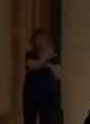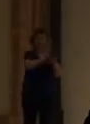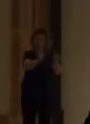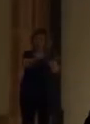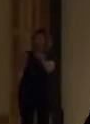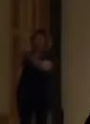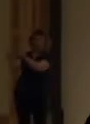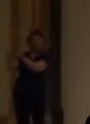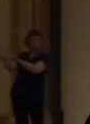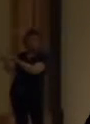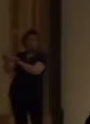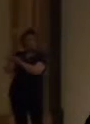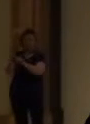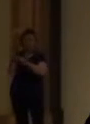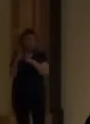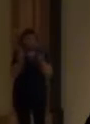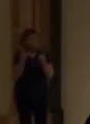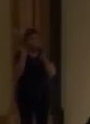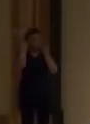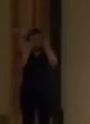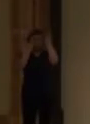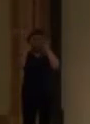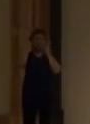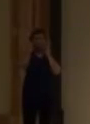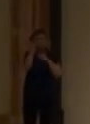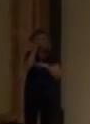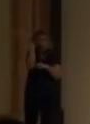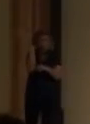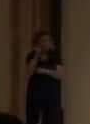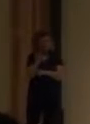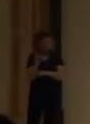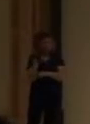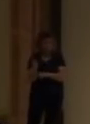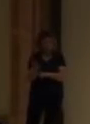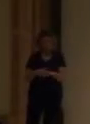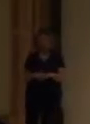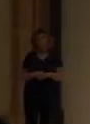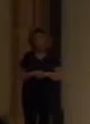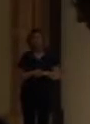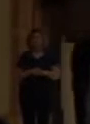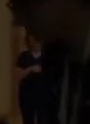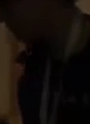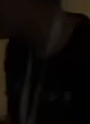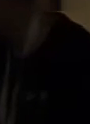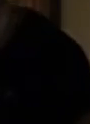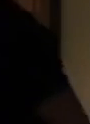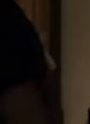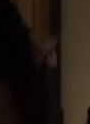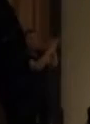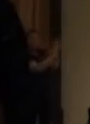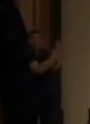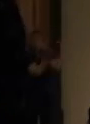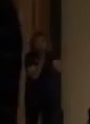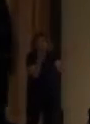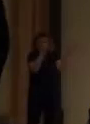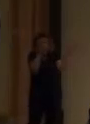nós percebermos muito bem que humanos são aqueles a que pátrias ou a que mátrias é que pertencem,